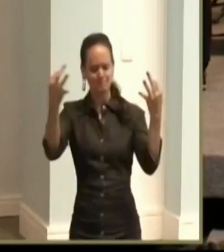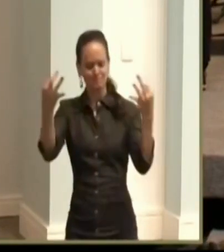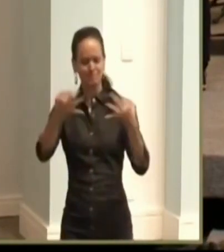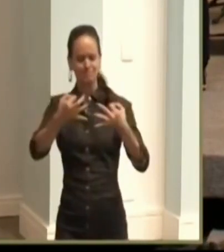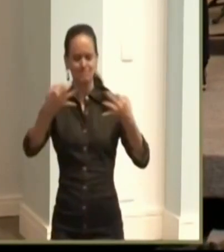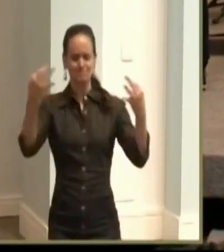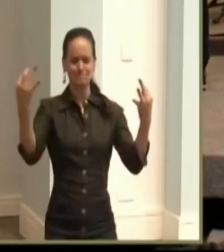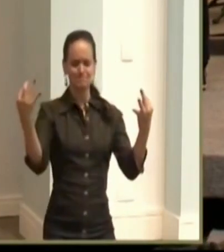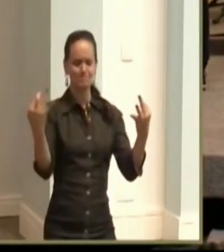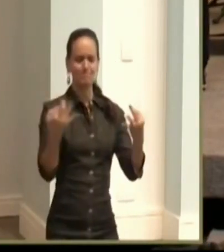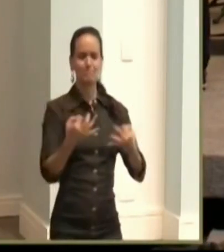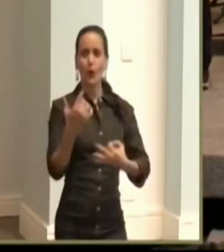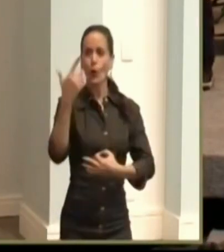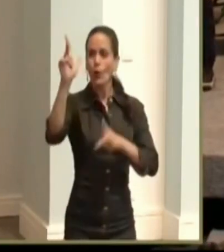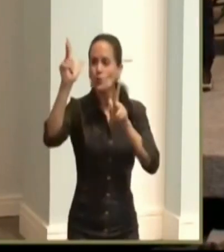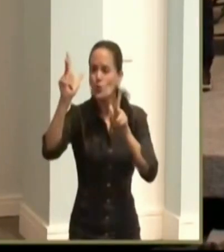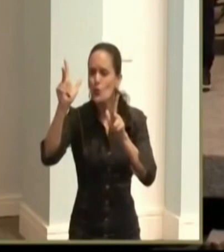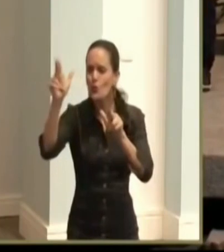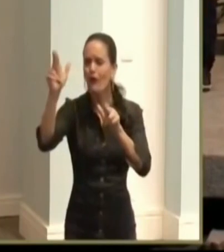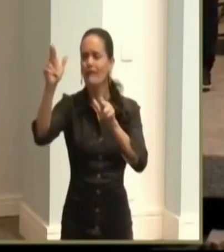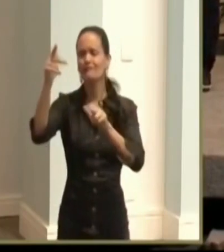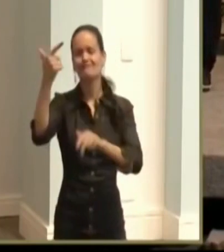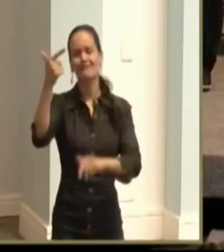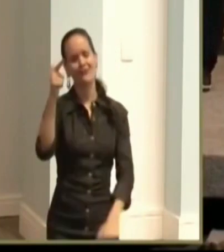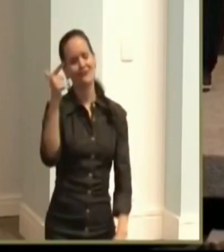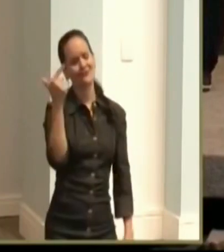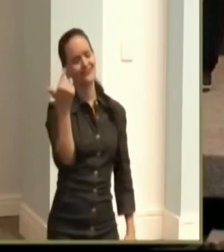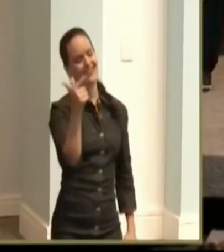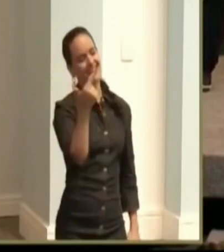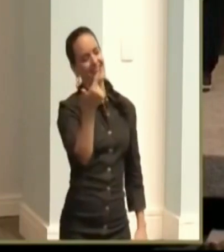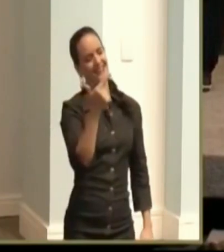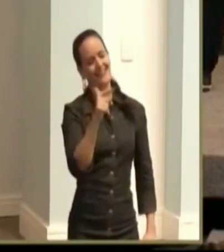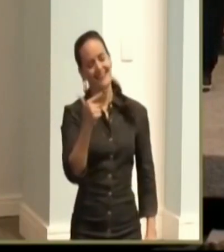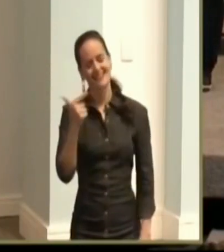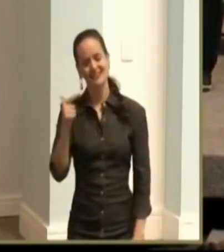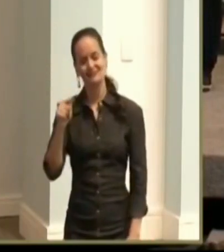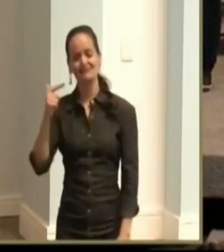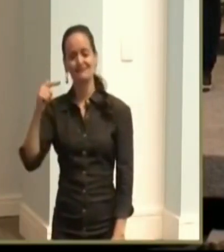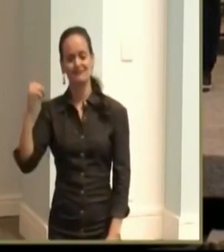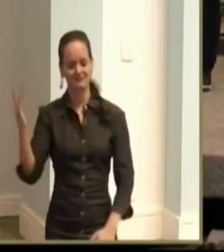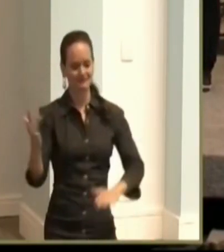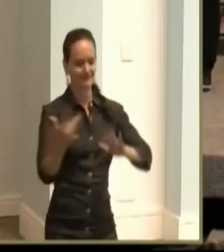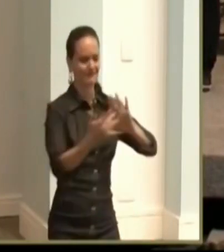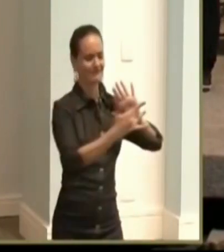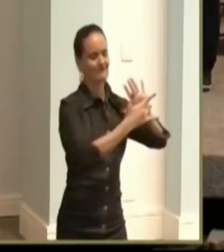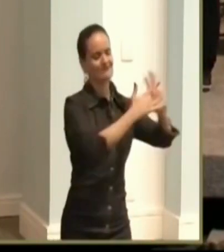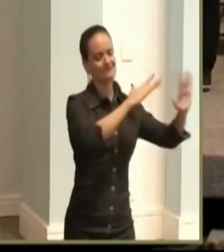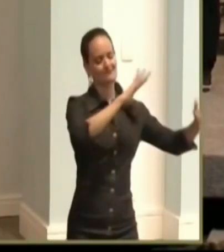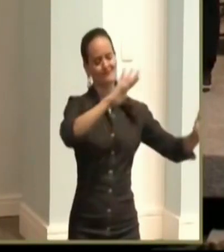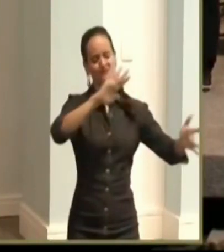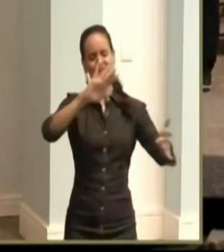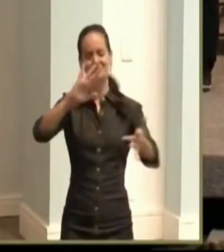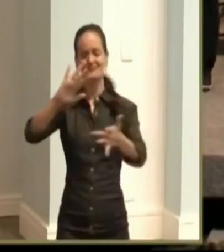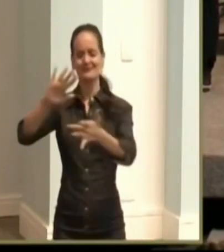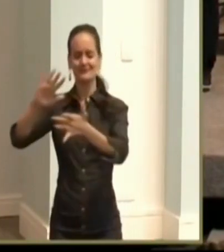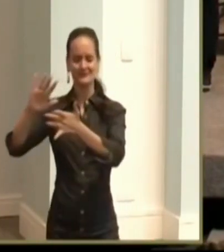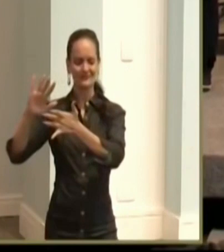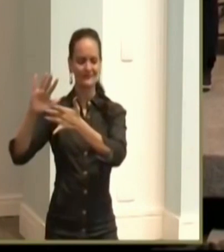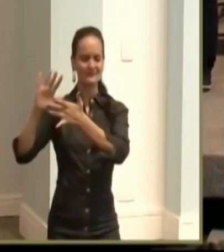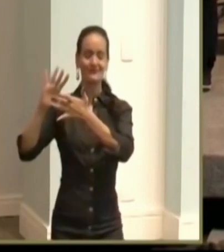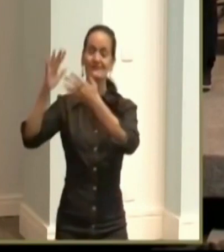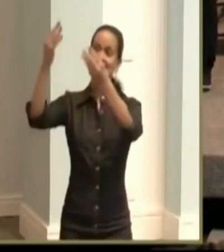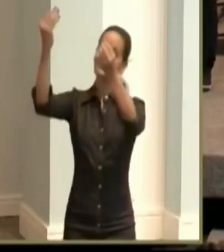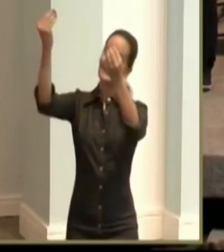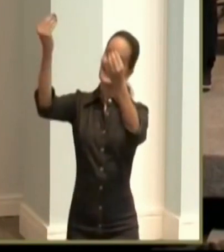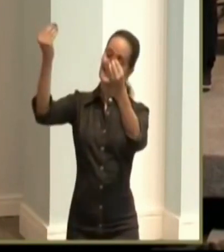salvação. Igual jamais foi visto, este traz a paz.